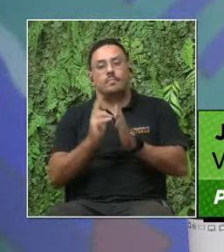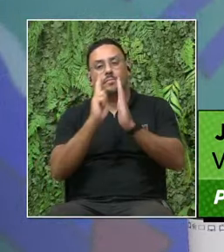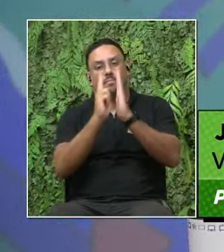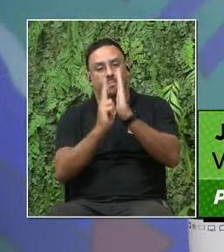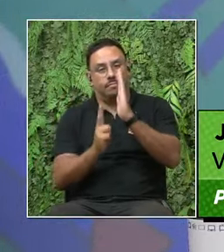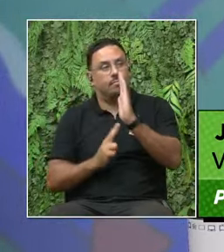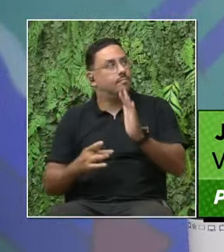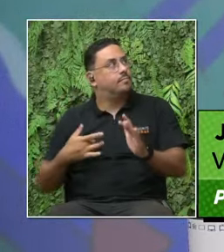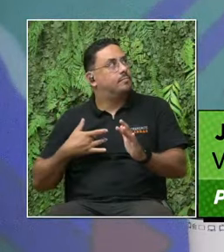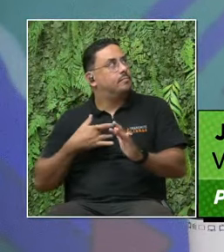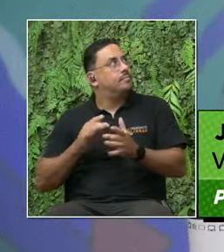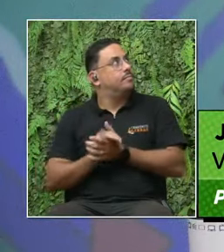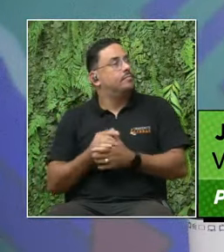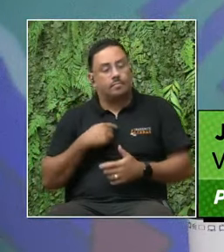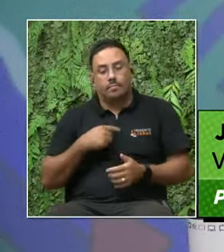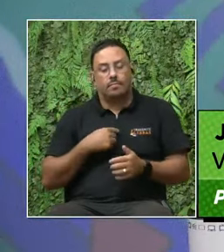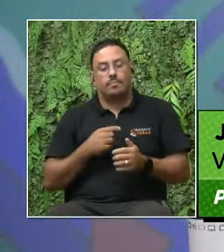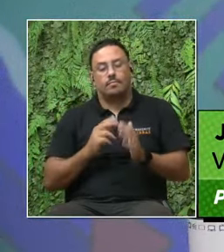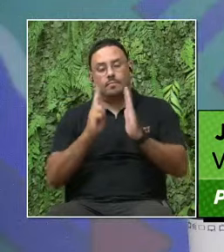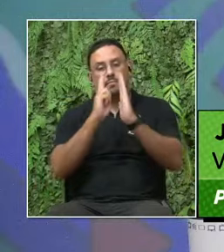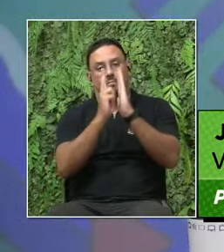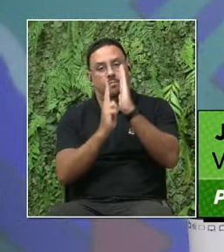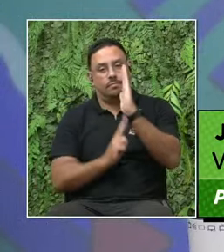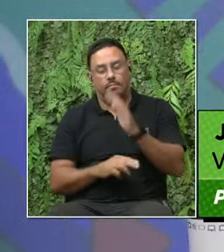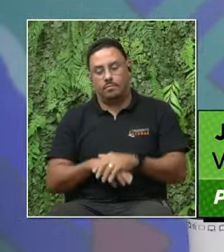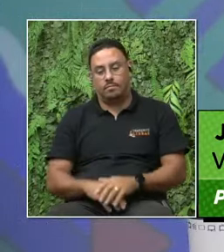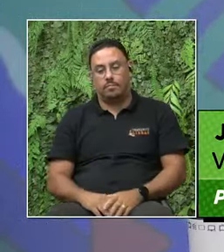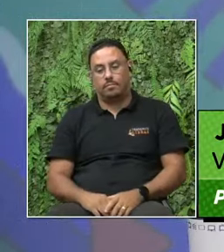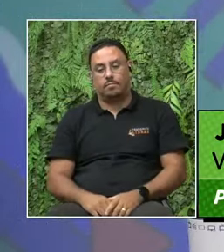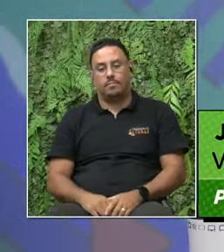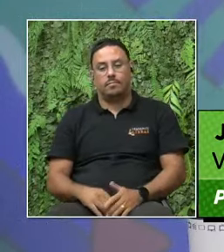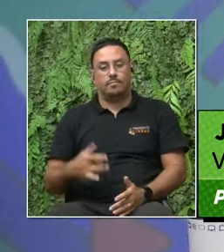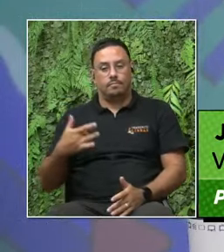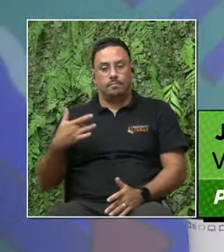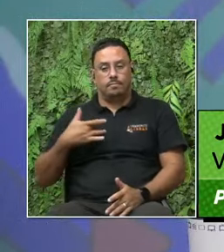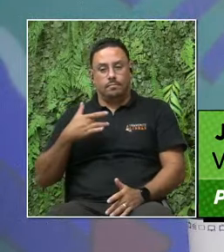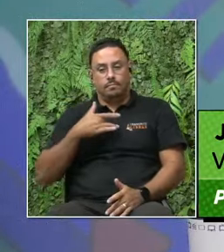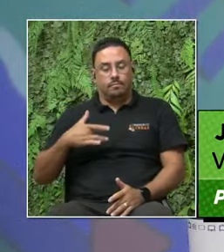Cruzeiro vamos pra escalação do Cruzeiro toca o hino